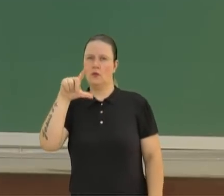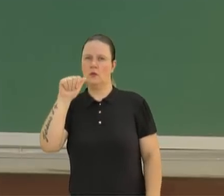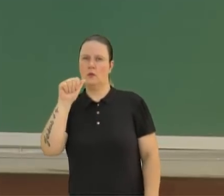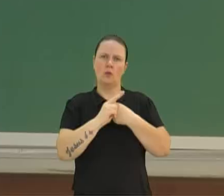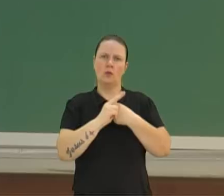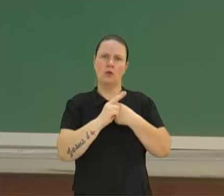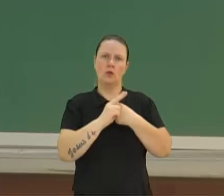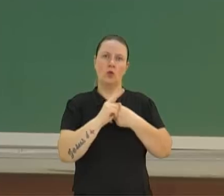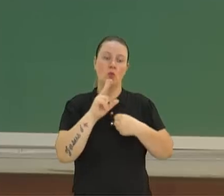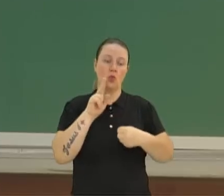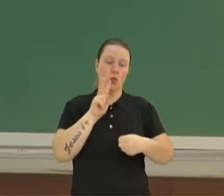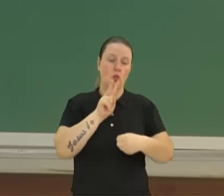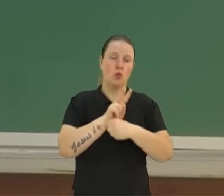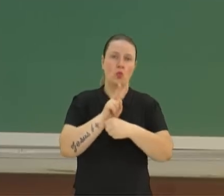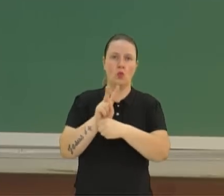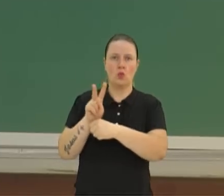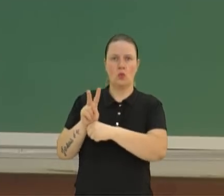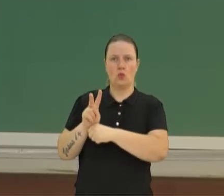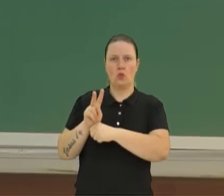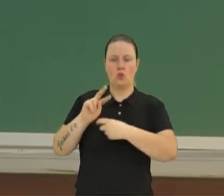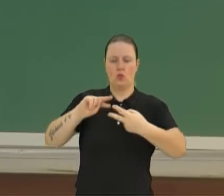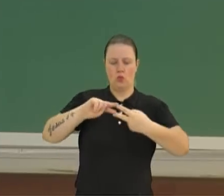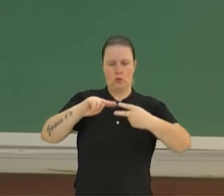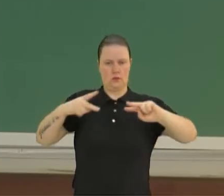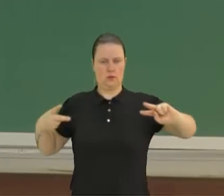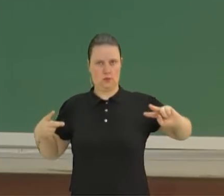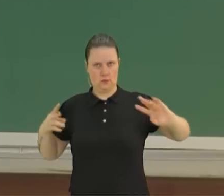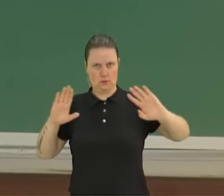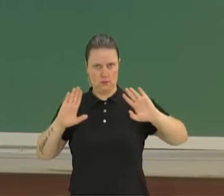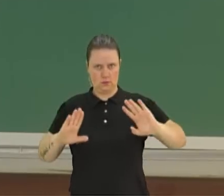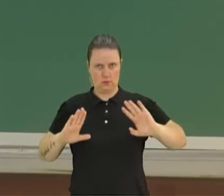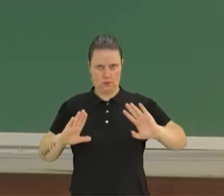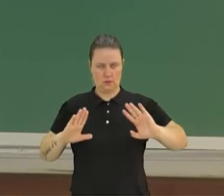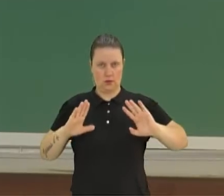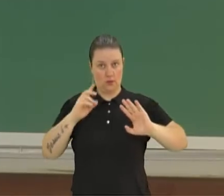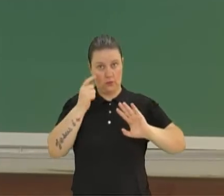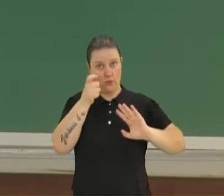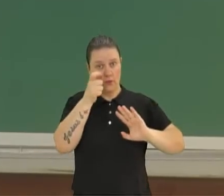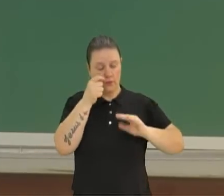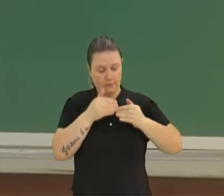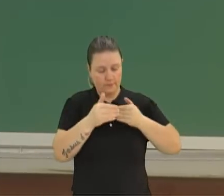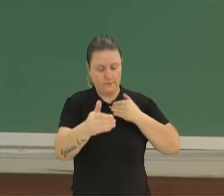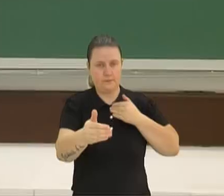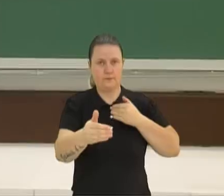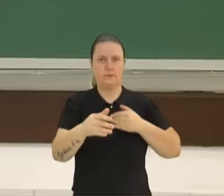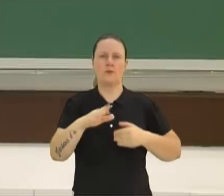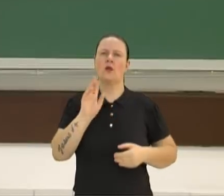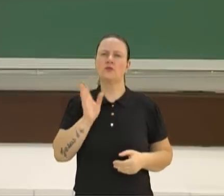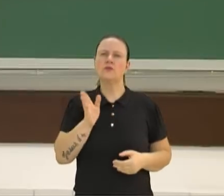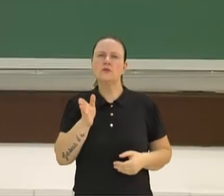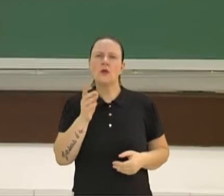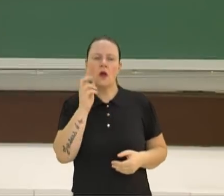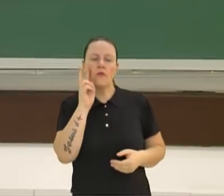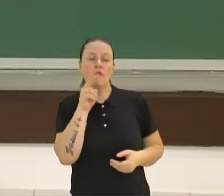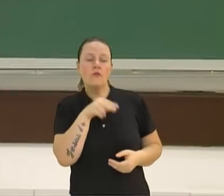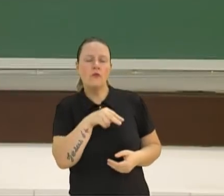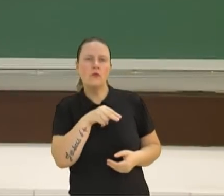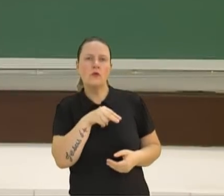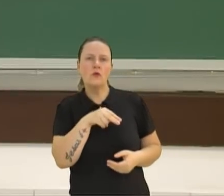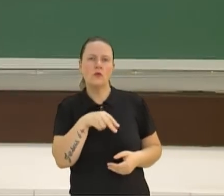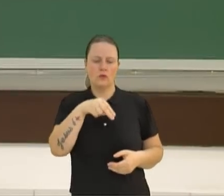ó, pela membrana plasmática, por essa região aqui, que forma a maior parte da célula, denominada